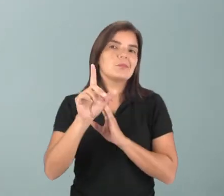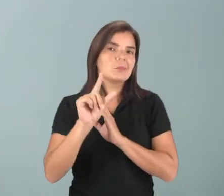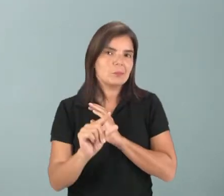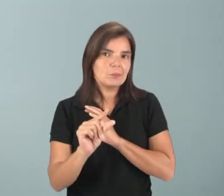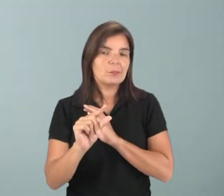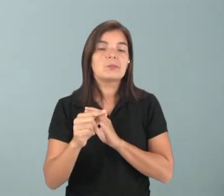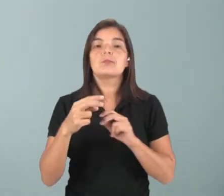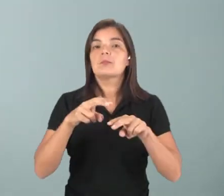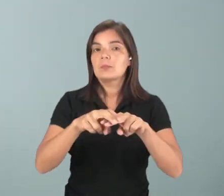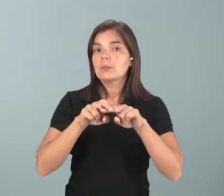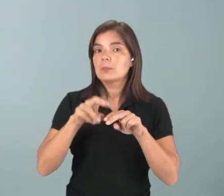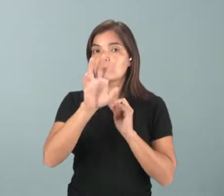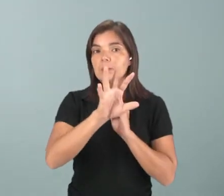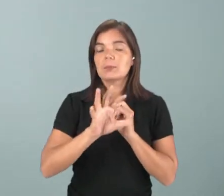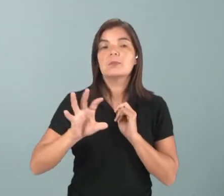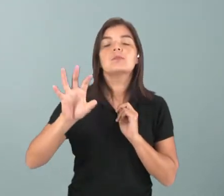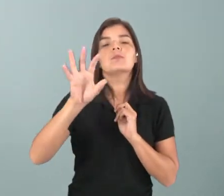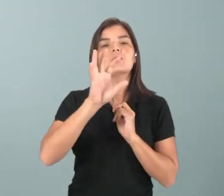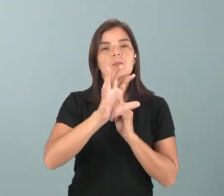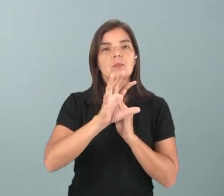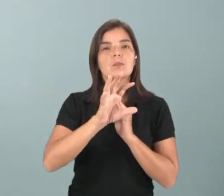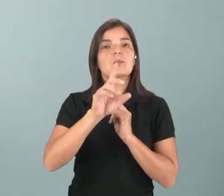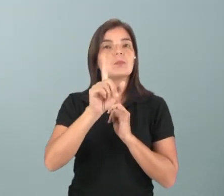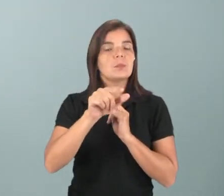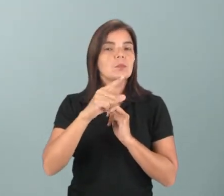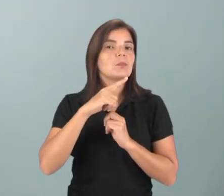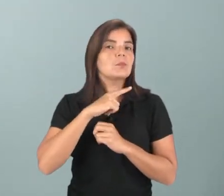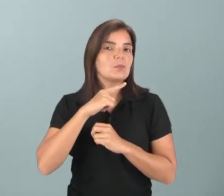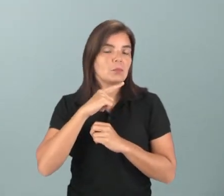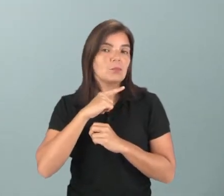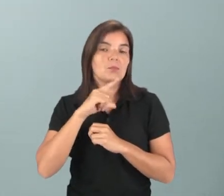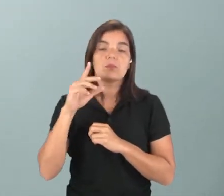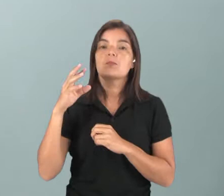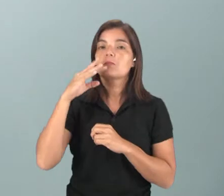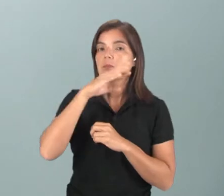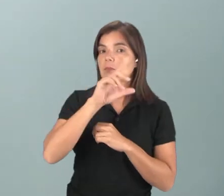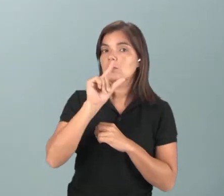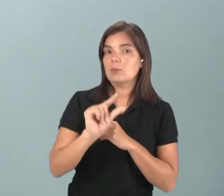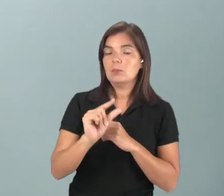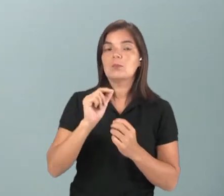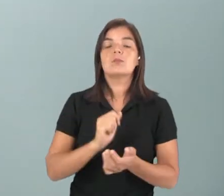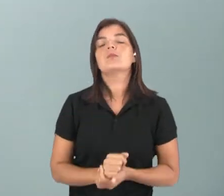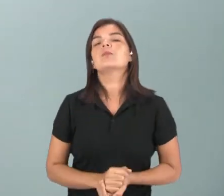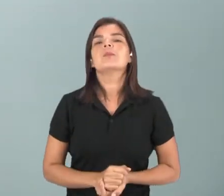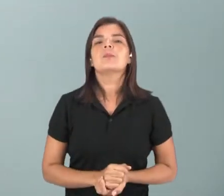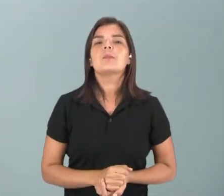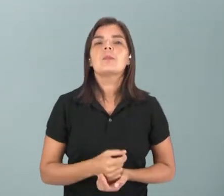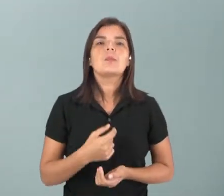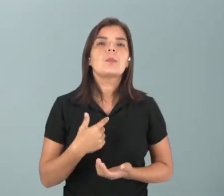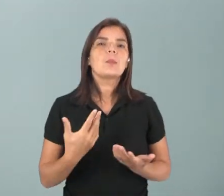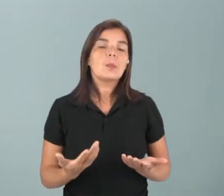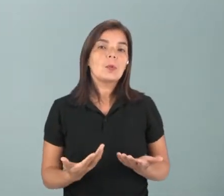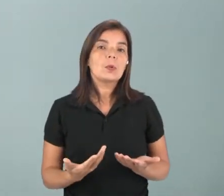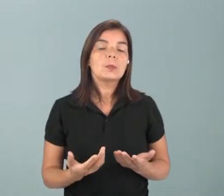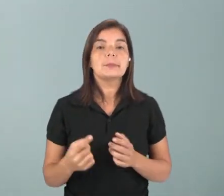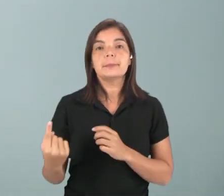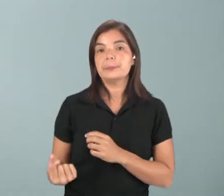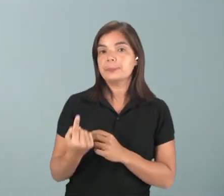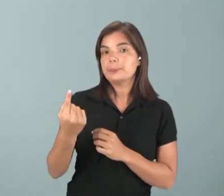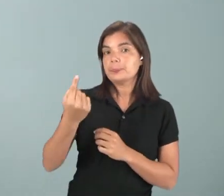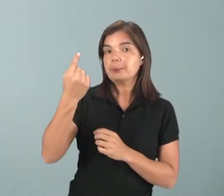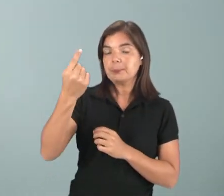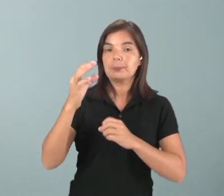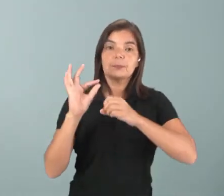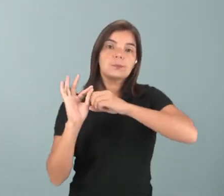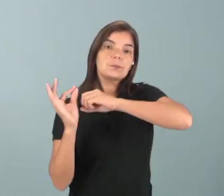que esses locais eles têm temperaturas menores, tá bom? Então, tanto a latitude